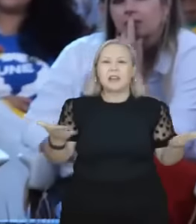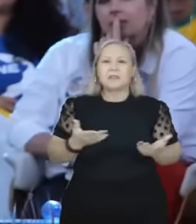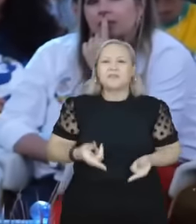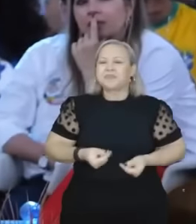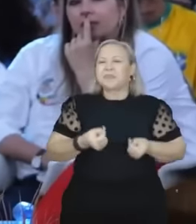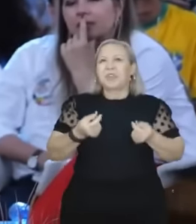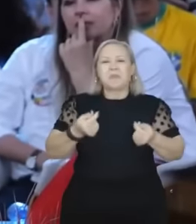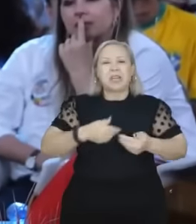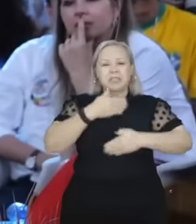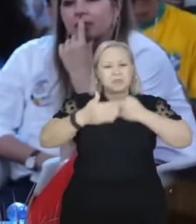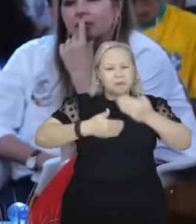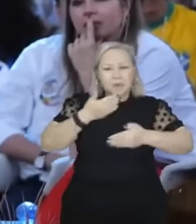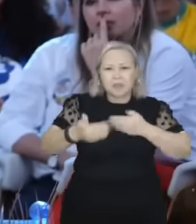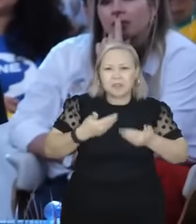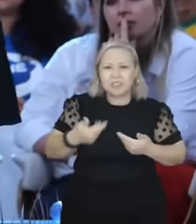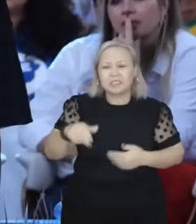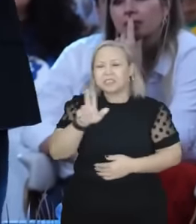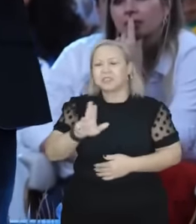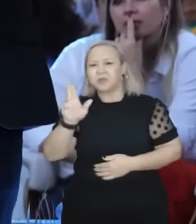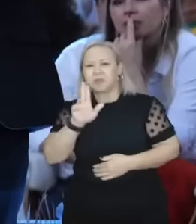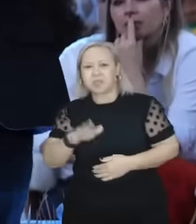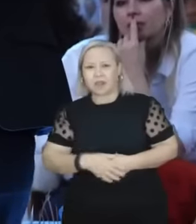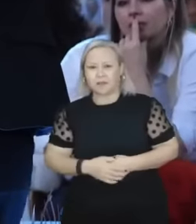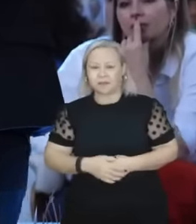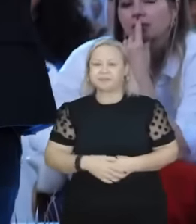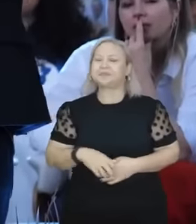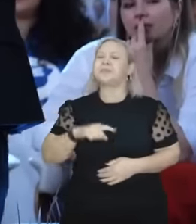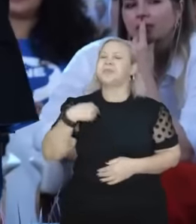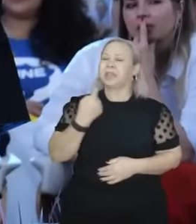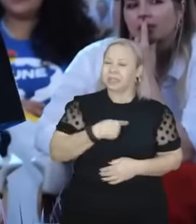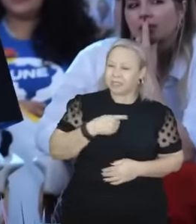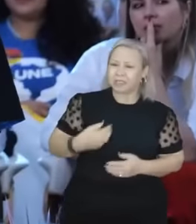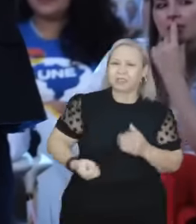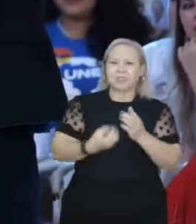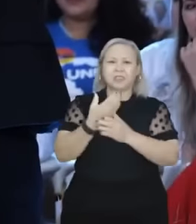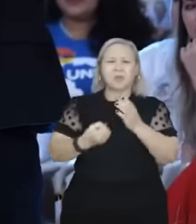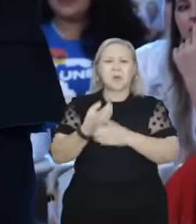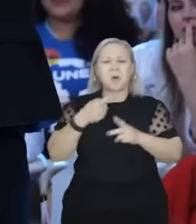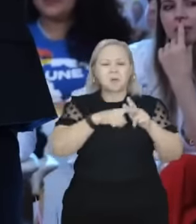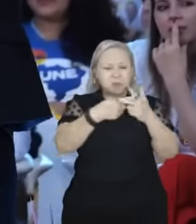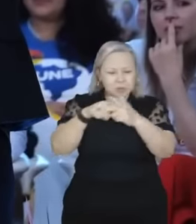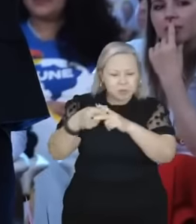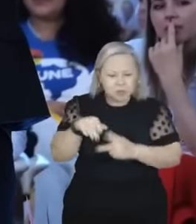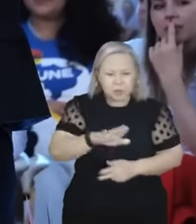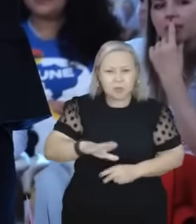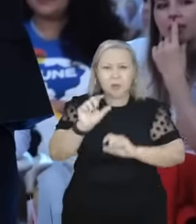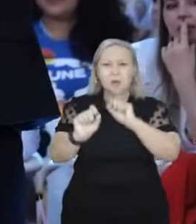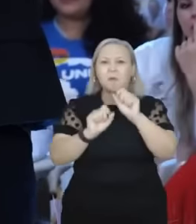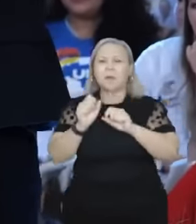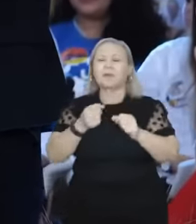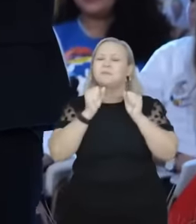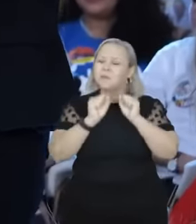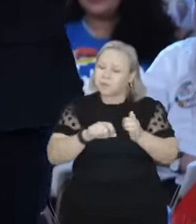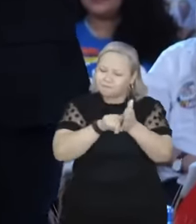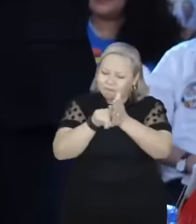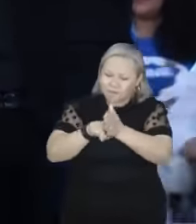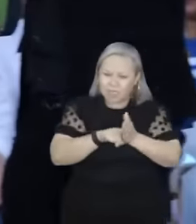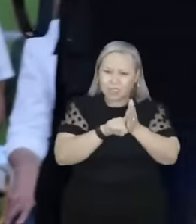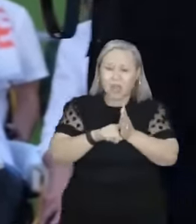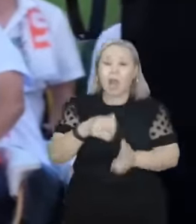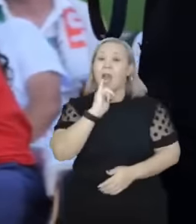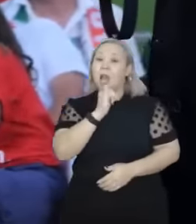utilizava. E a gente criou todos os mecanismos para que fosse investigado. E eu dizia, só tem um jeito